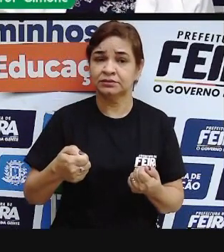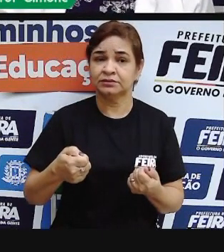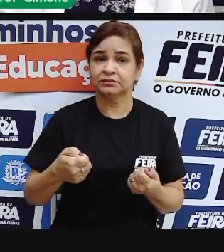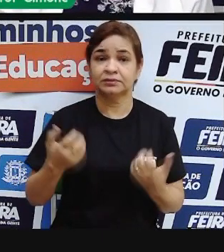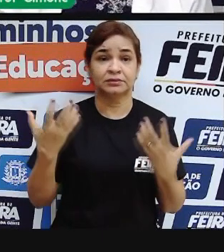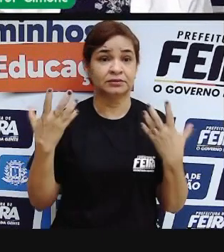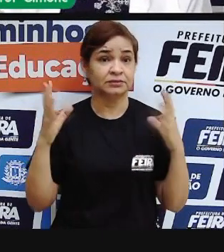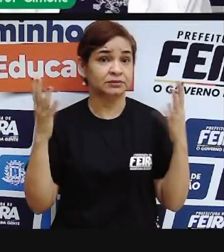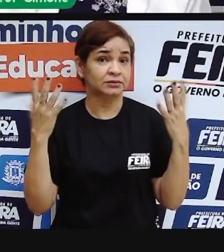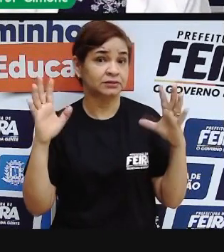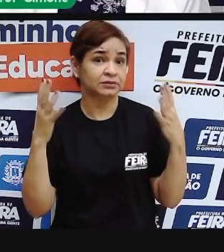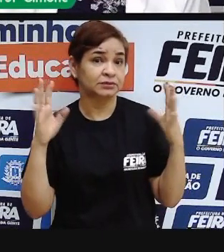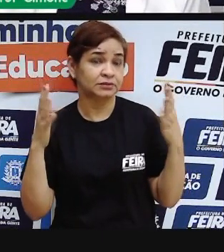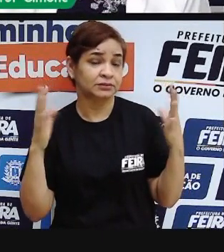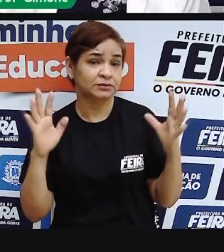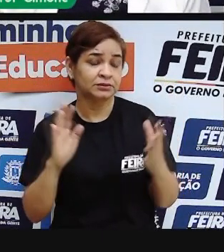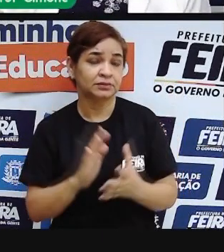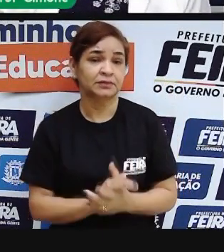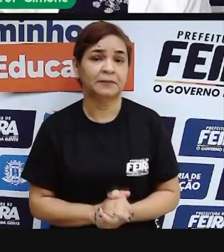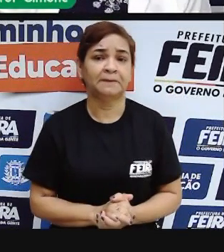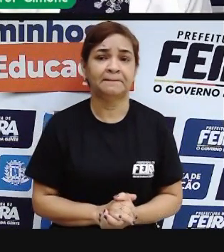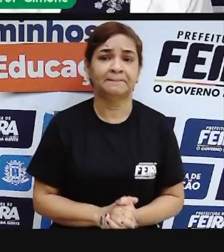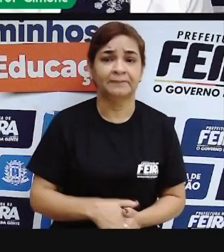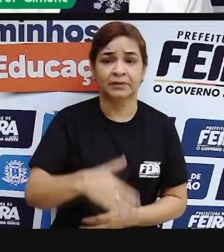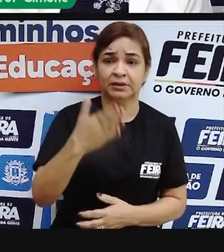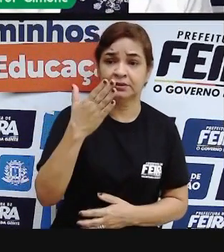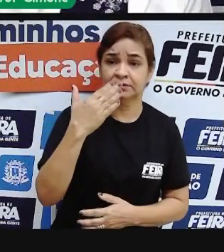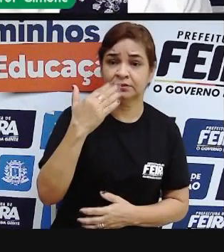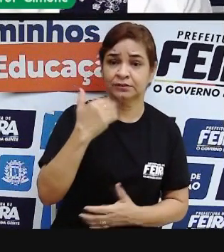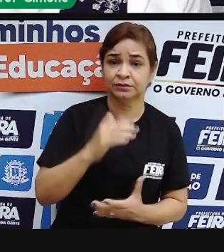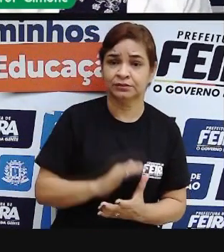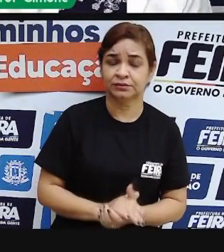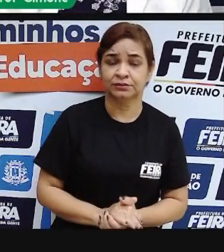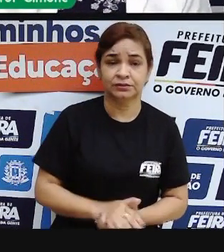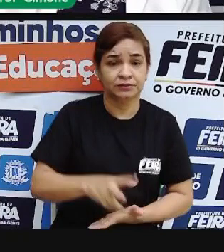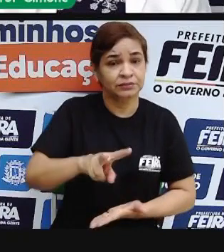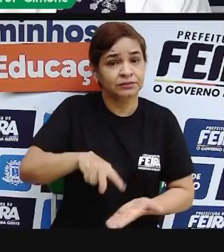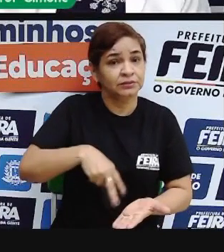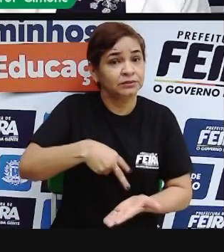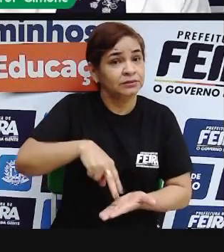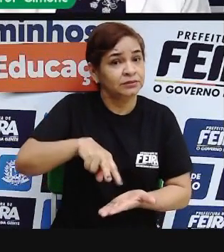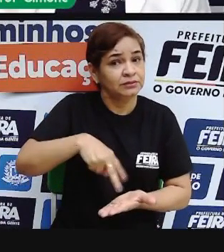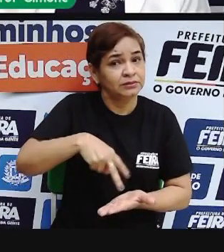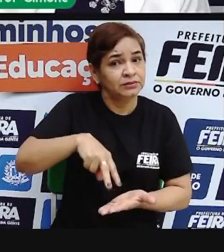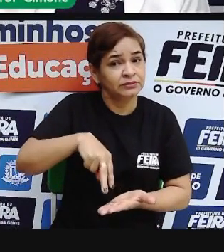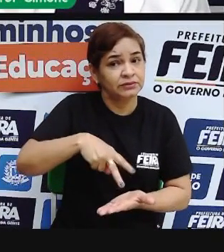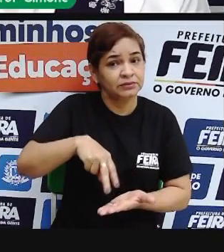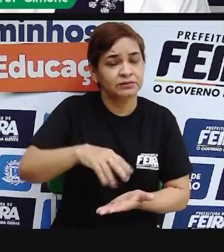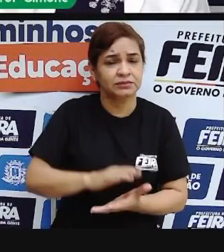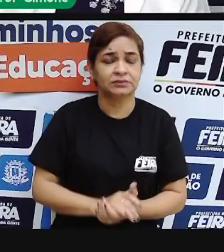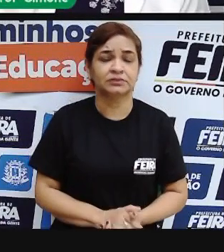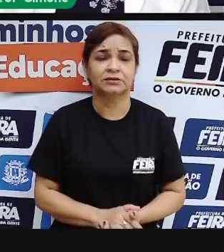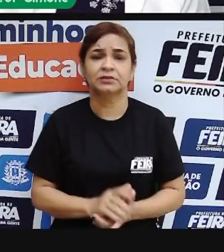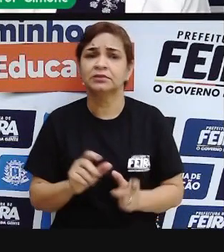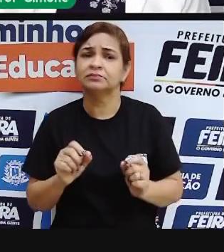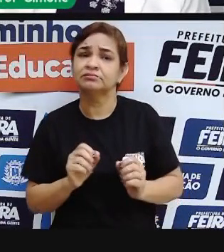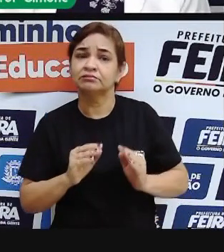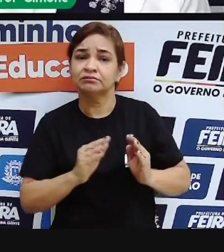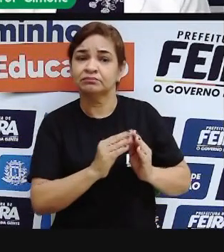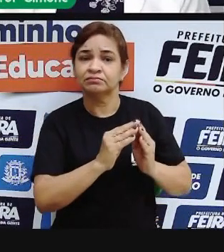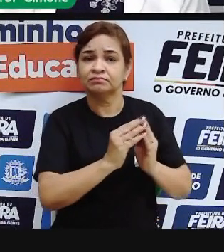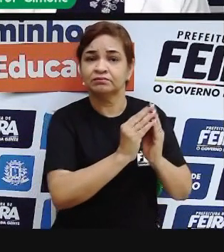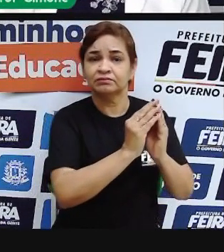juninas, que inclui as comidas, a maioria à base de milho, as danças típicas,